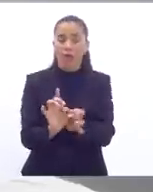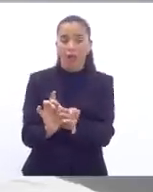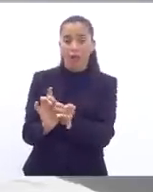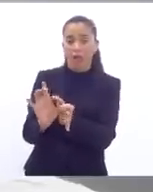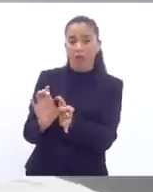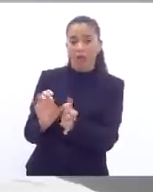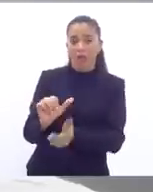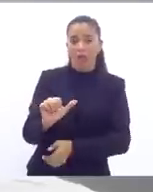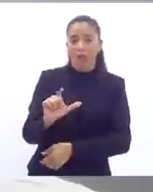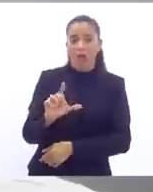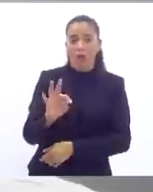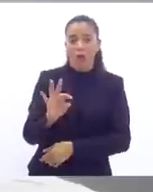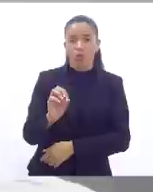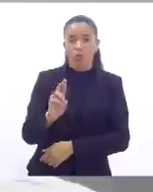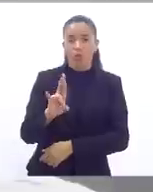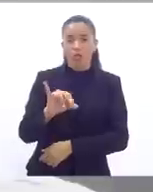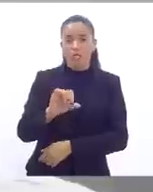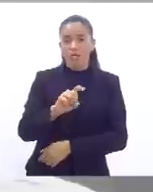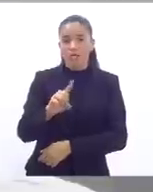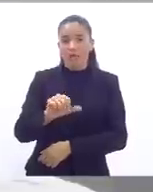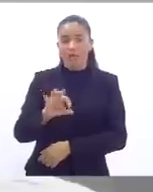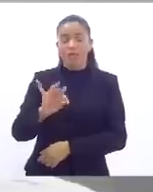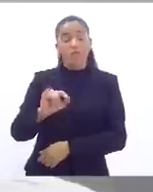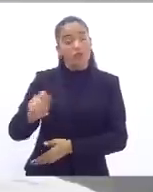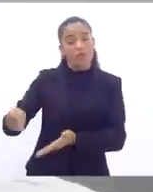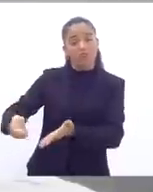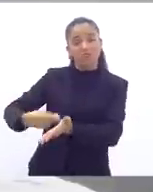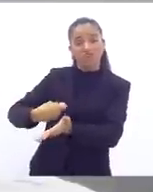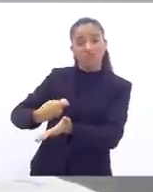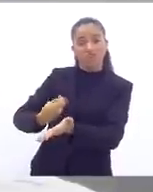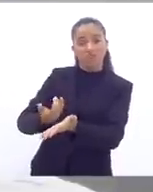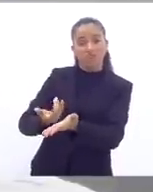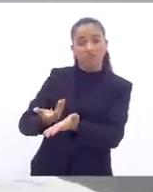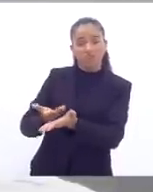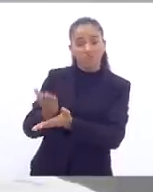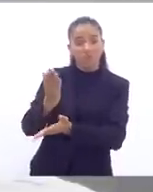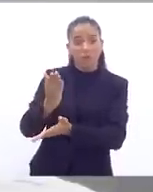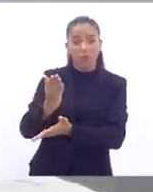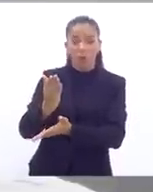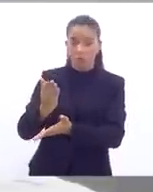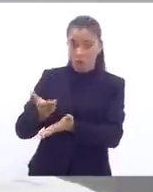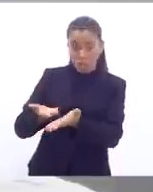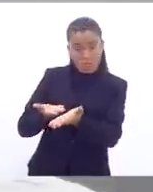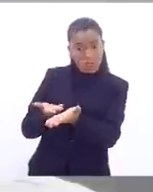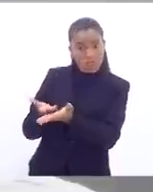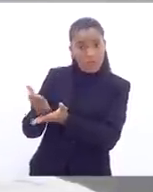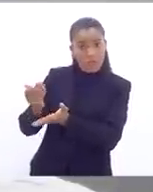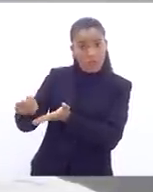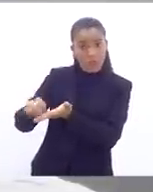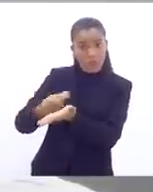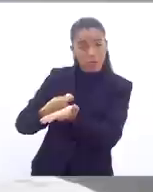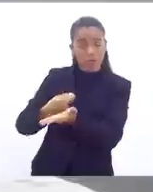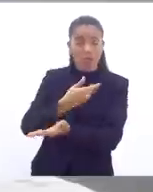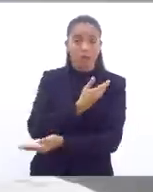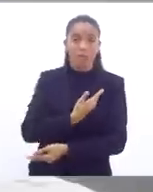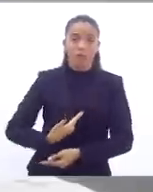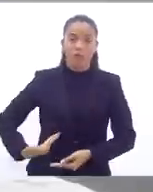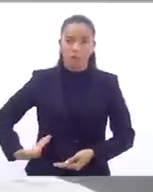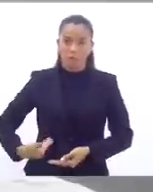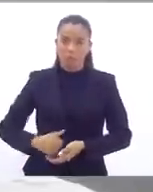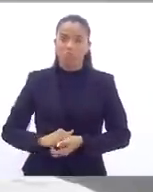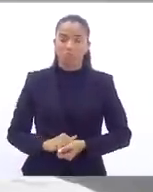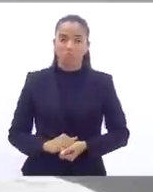que foi sancionado pelo Governador nós não derrubamos Neto nenhum foi sancionado pelo Governador